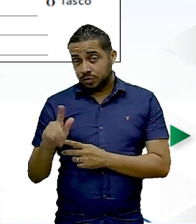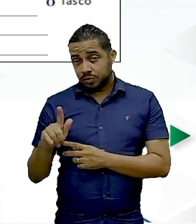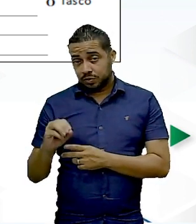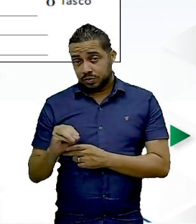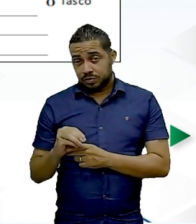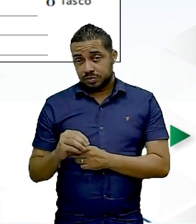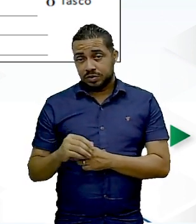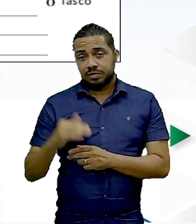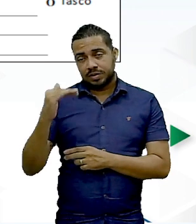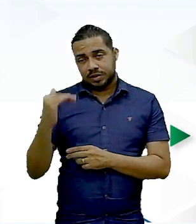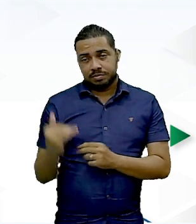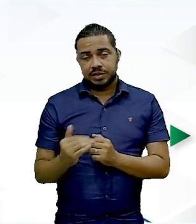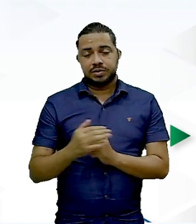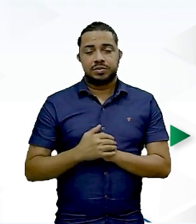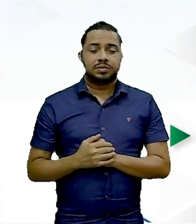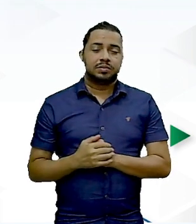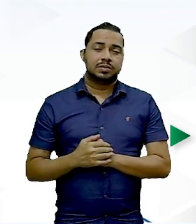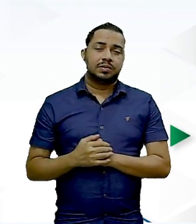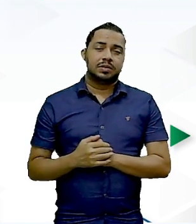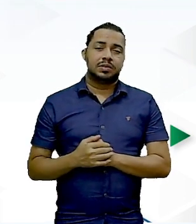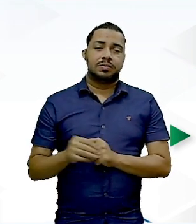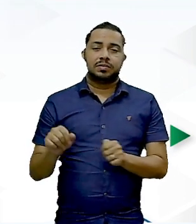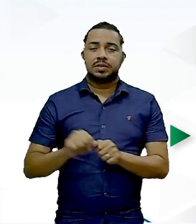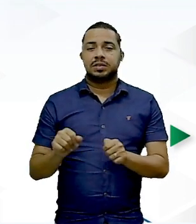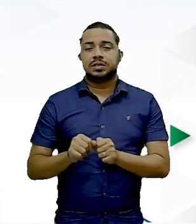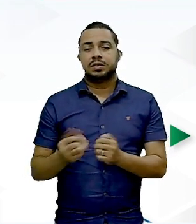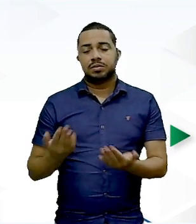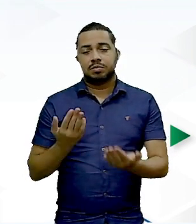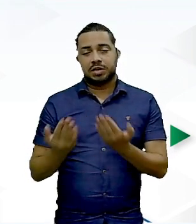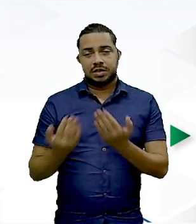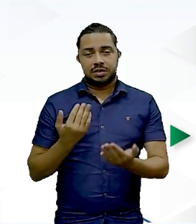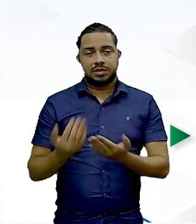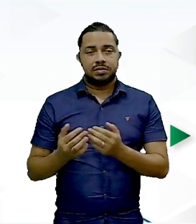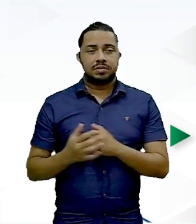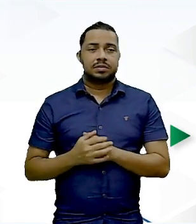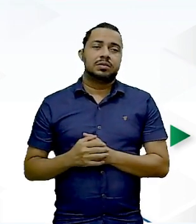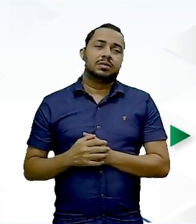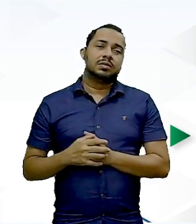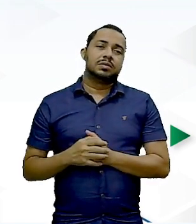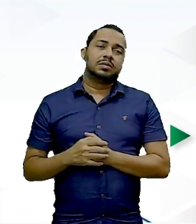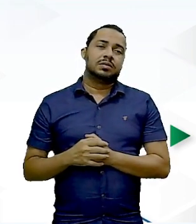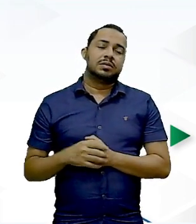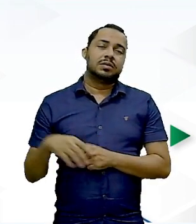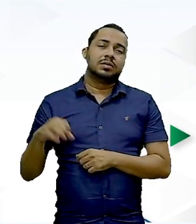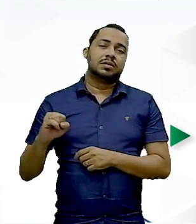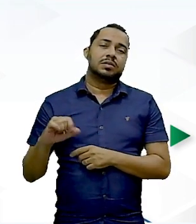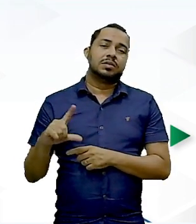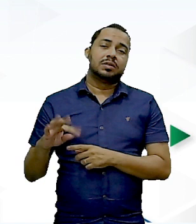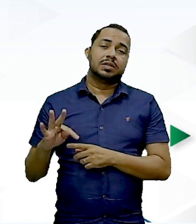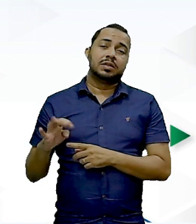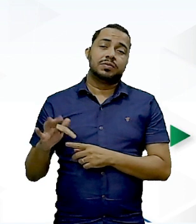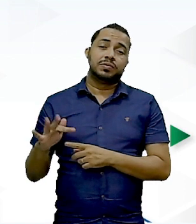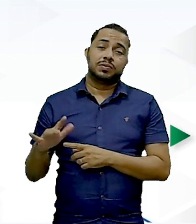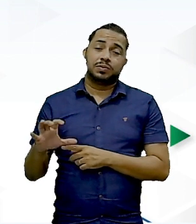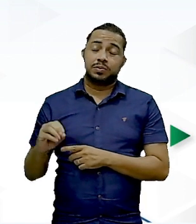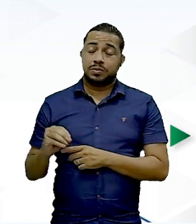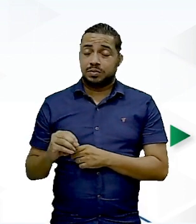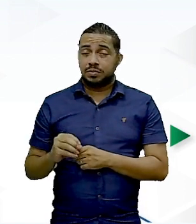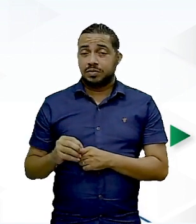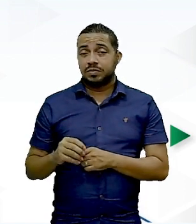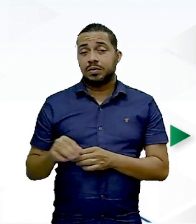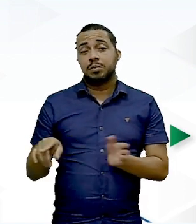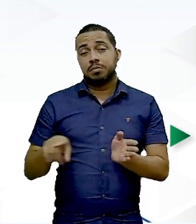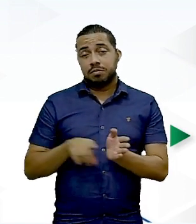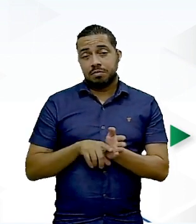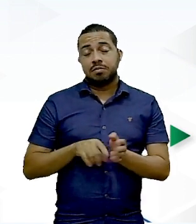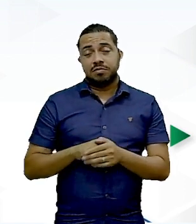ficou bem abaixo, beleza? Fazendo esse comparativo, fica assim, ó. O solta-fogo foi o menos votado